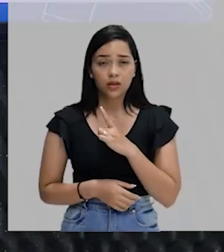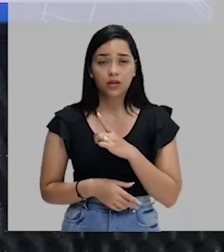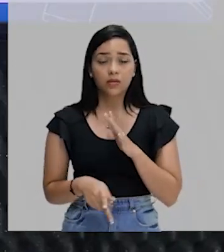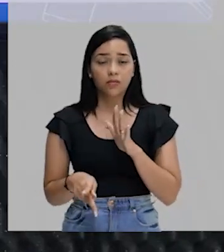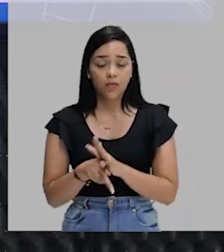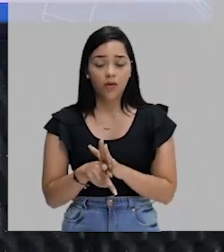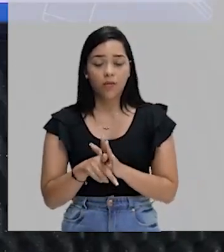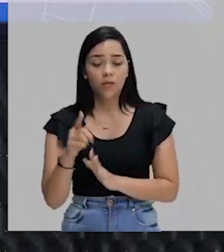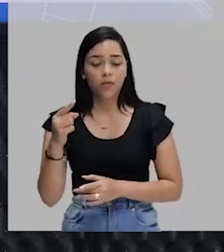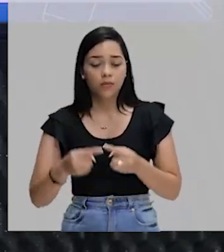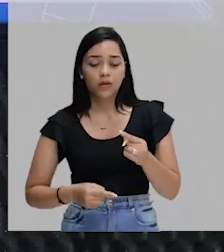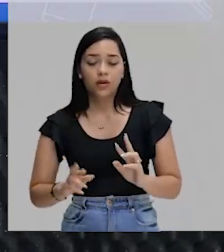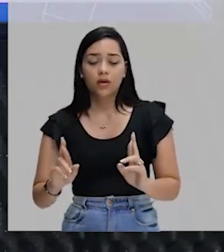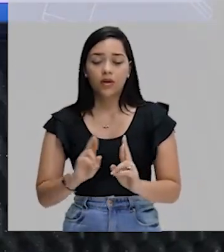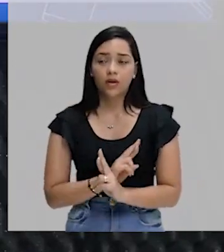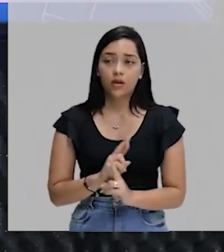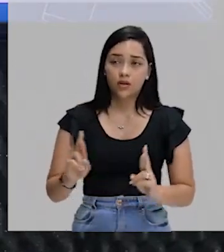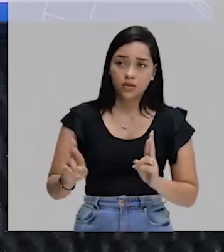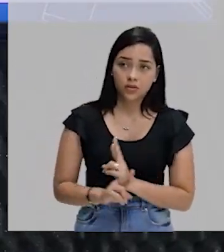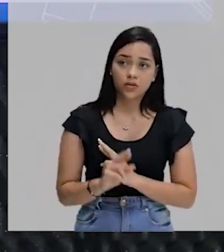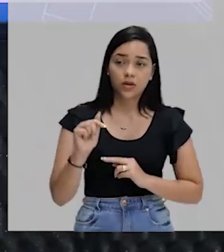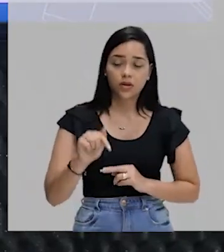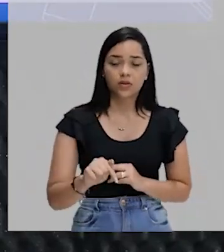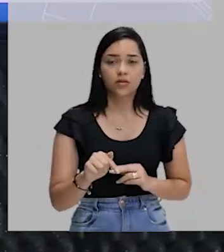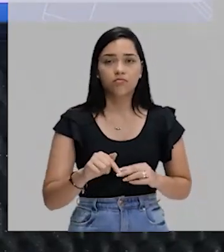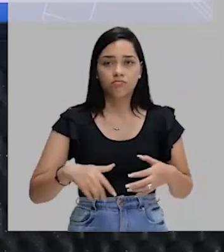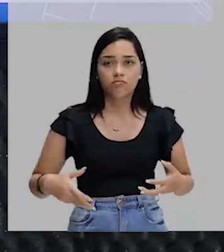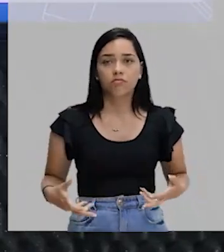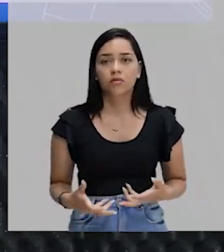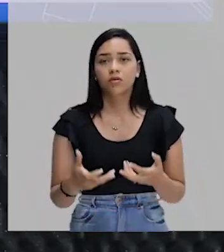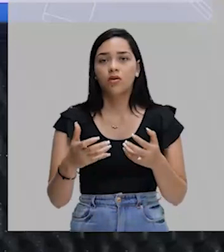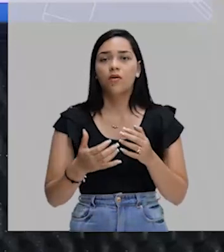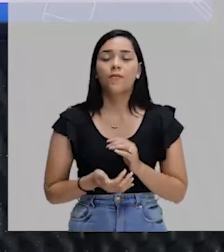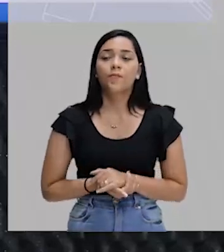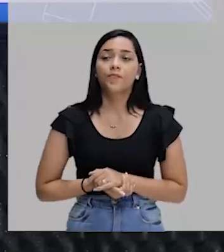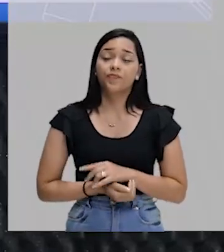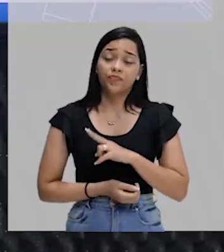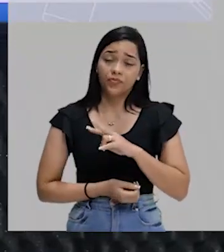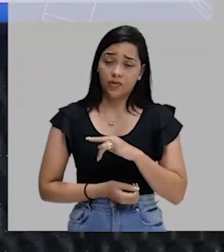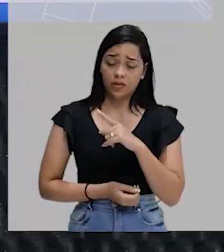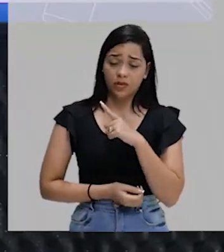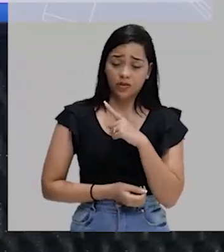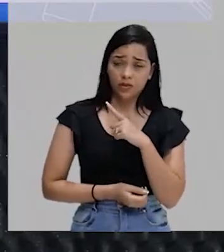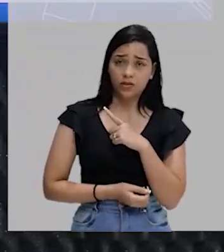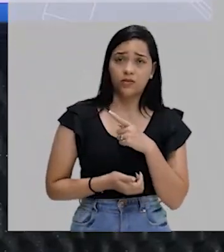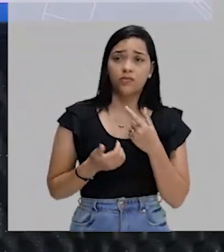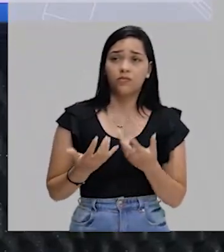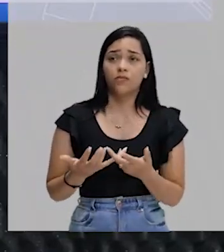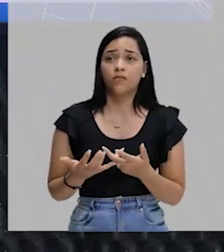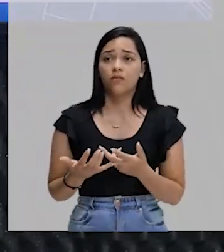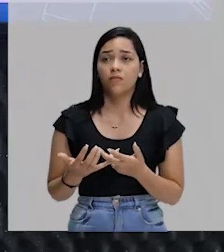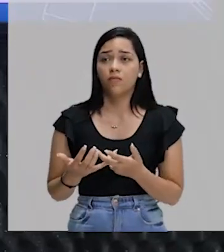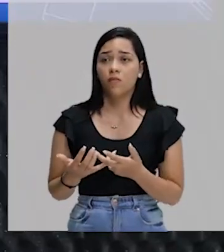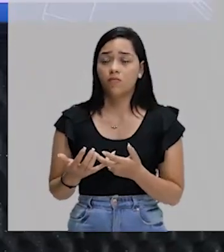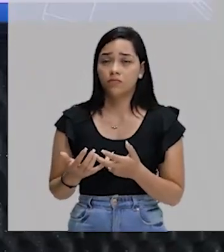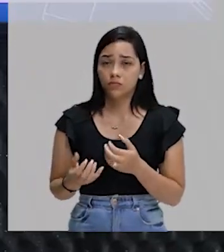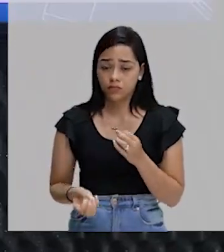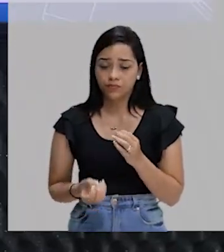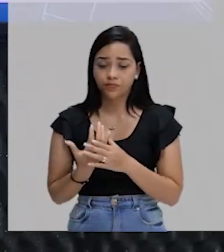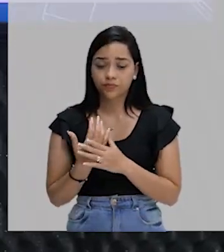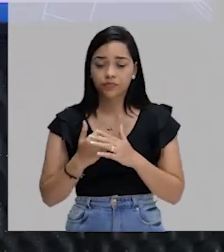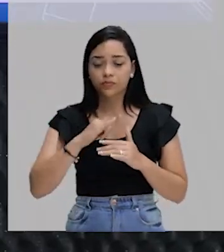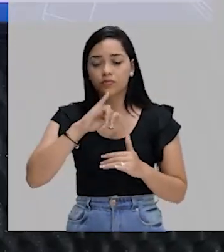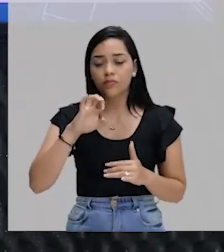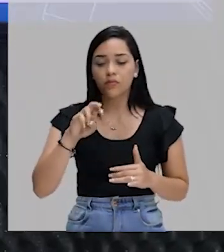na disputa em relação a esse território. Esse território que ele foi ocupado originalmente